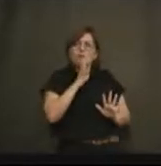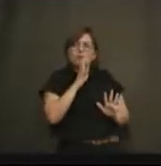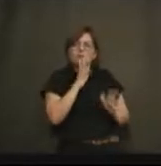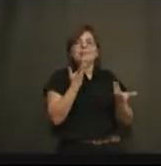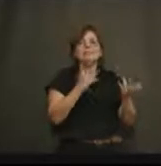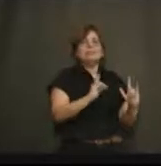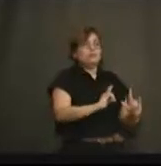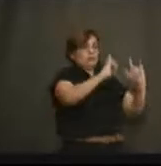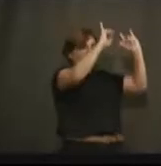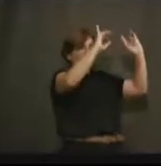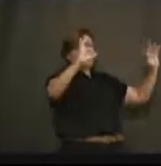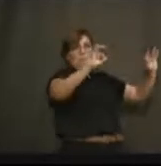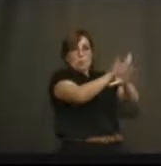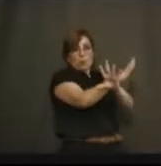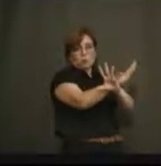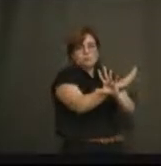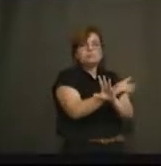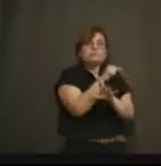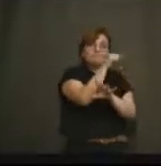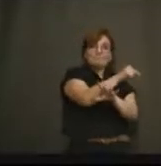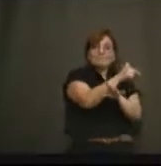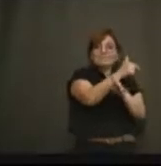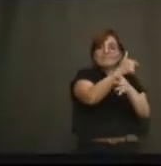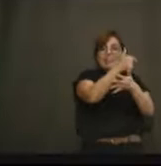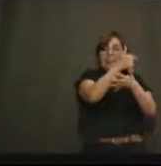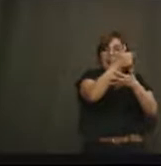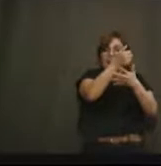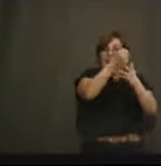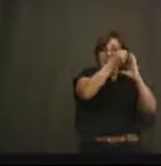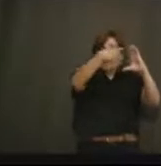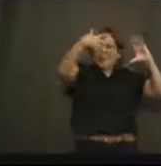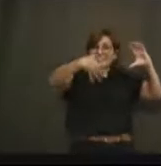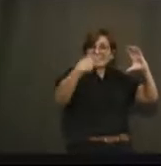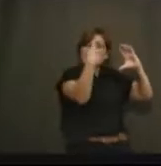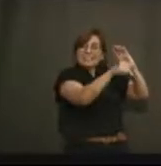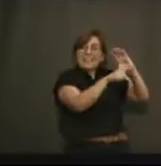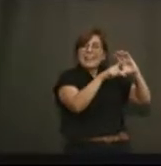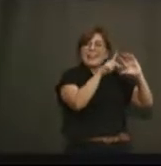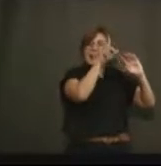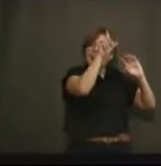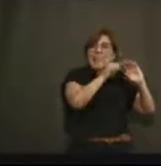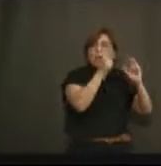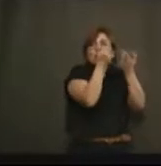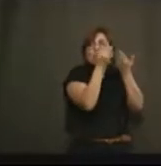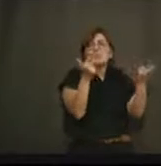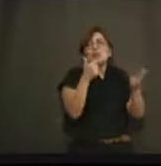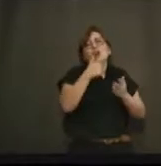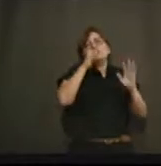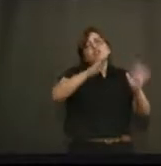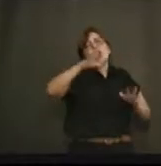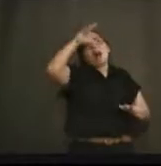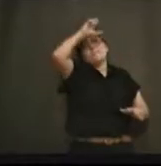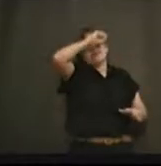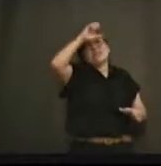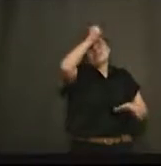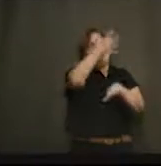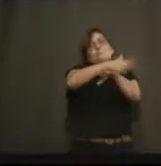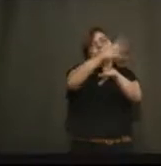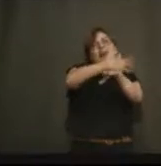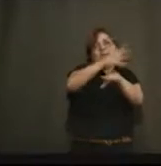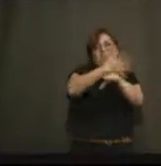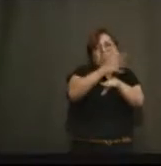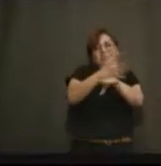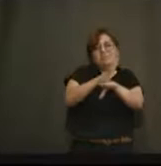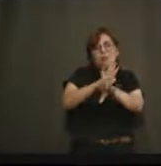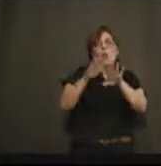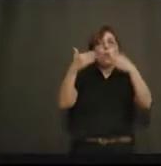mais. E nesse aspecto, isso foi algo que eu aprendi, que eu só fui aprender na prática quando eu comecei a